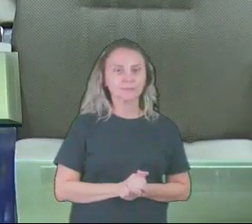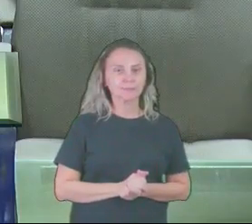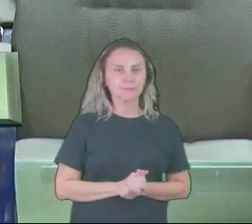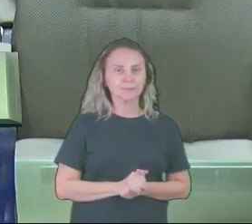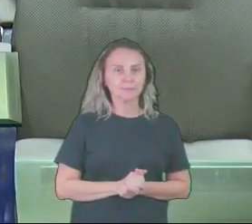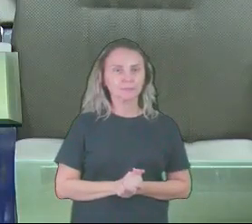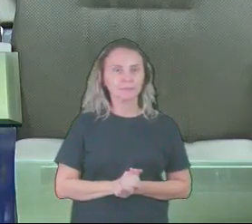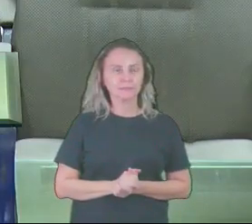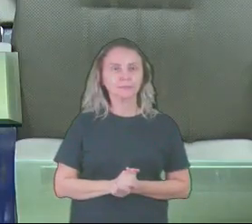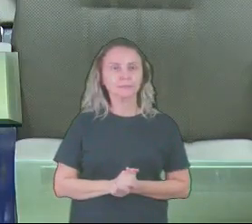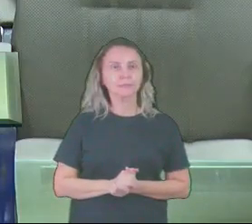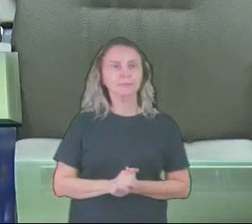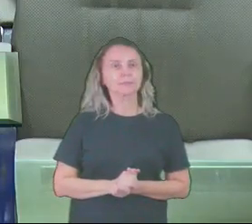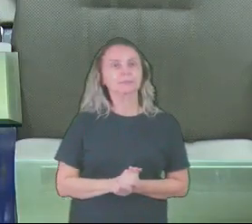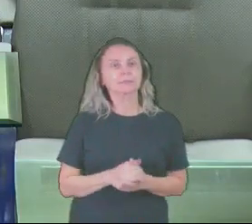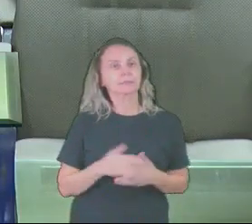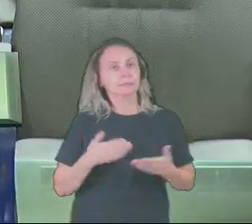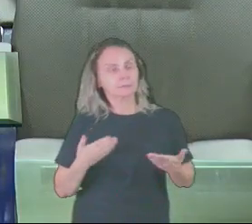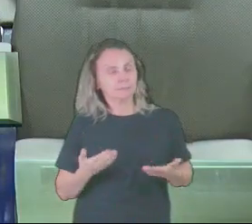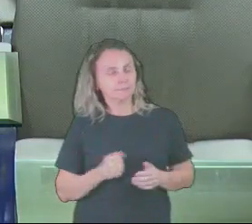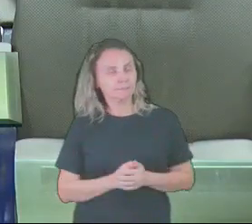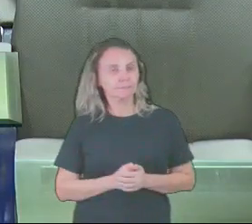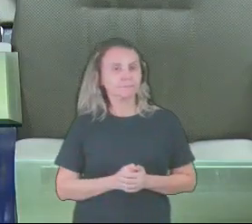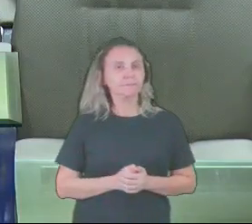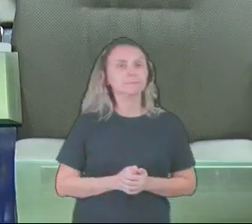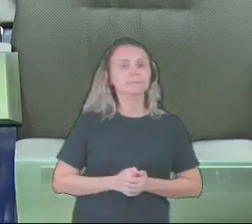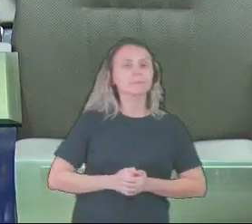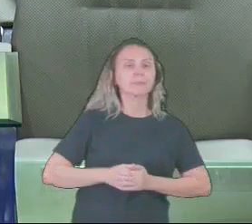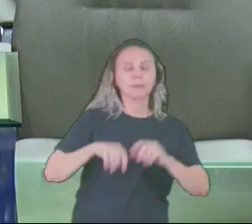e partindo desse pressuposto